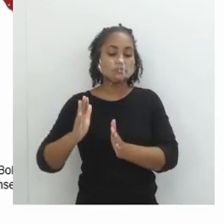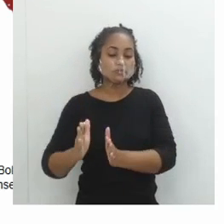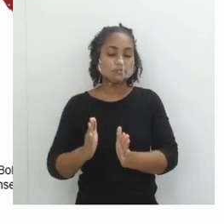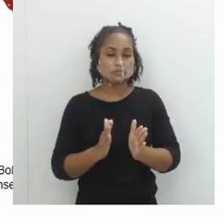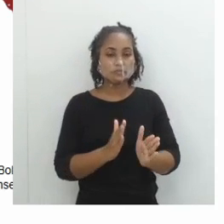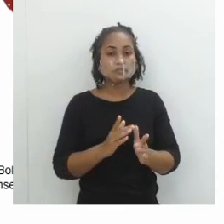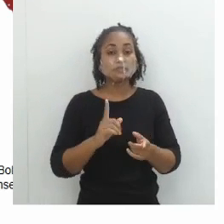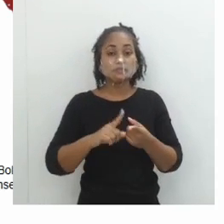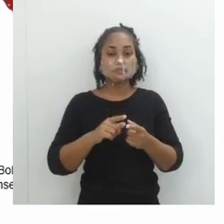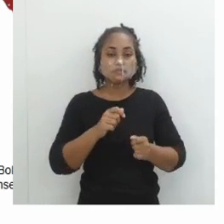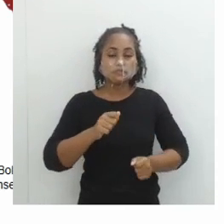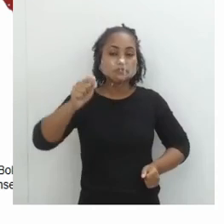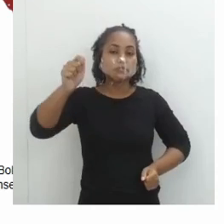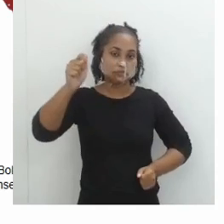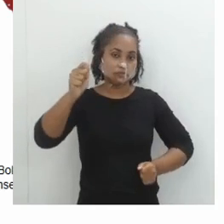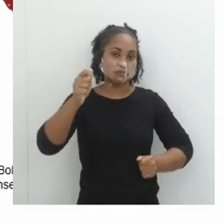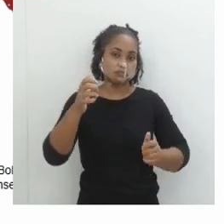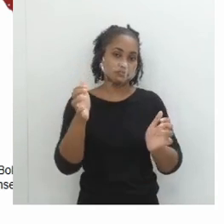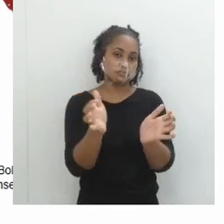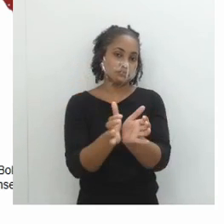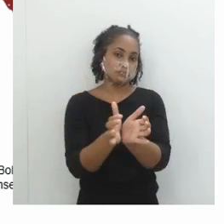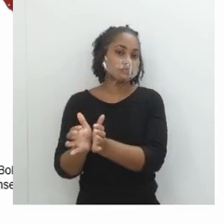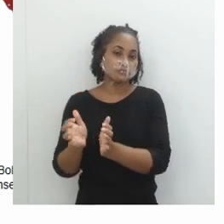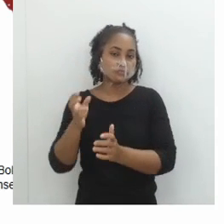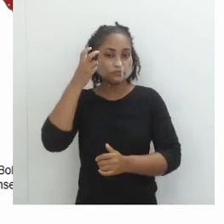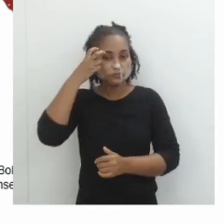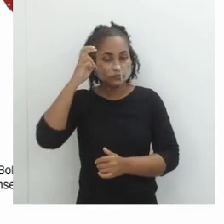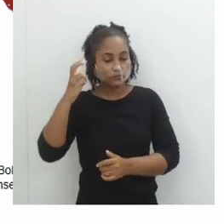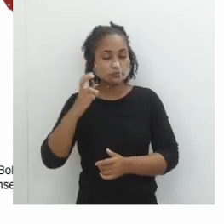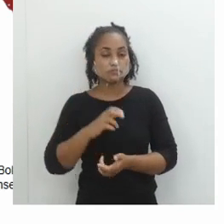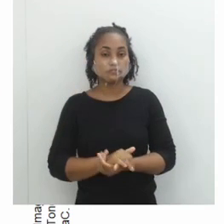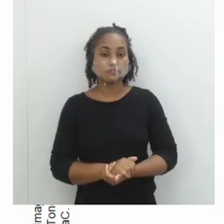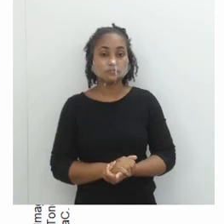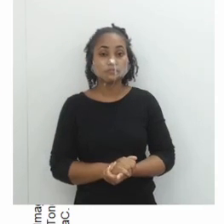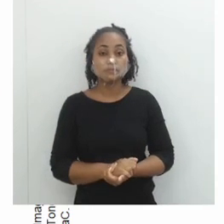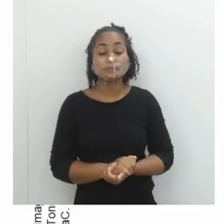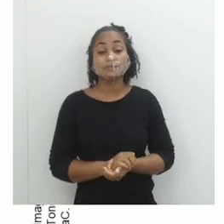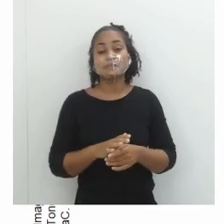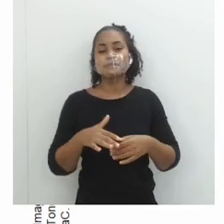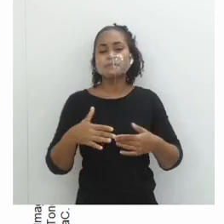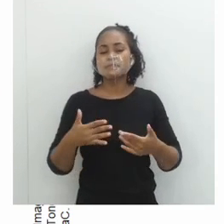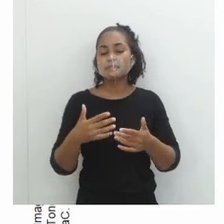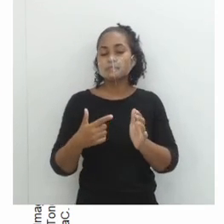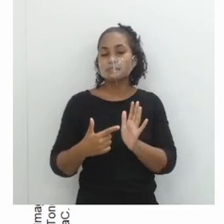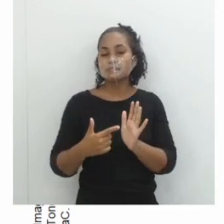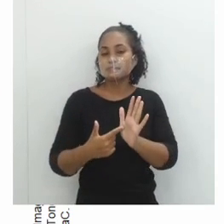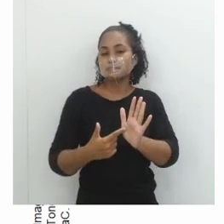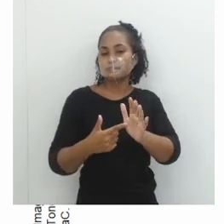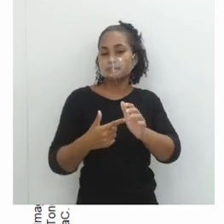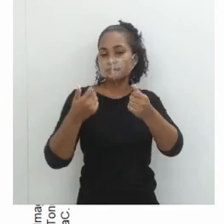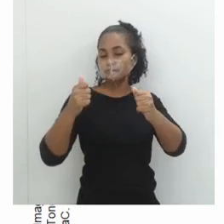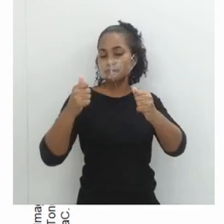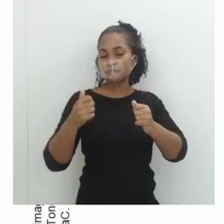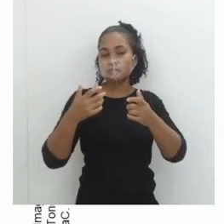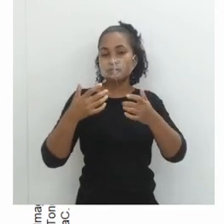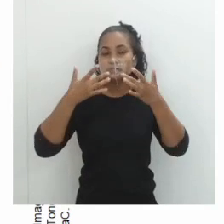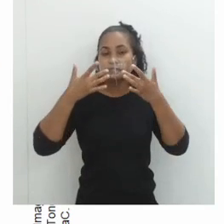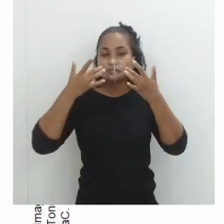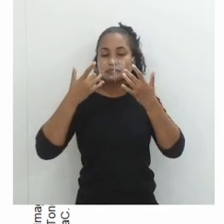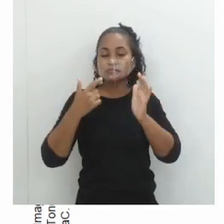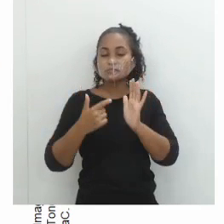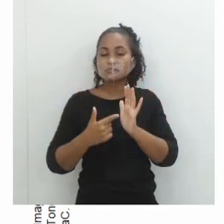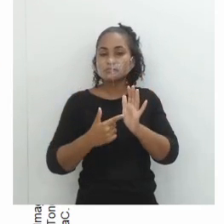os heróis de cada cultura, tá? Então, a arte de representar, o teatro ou a arte de representar,